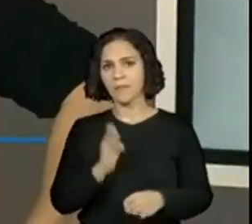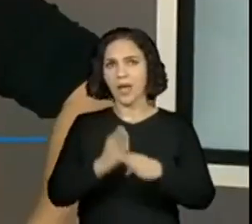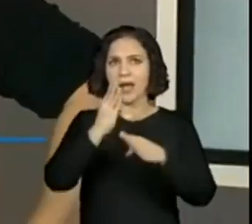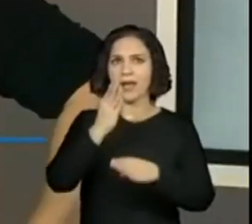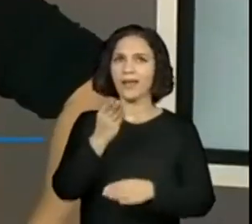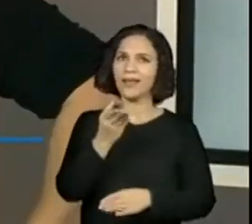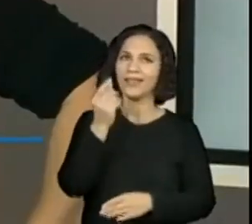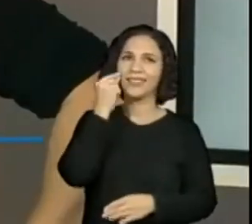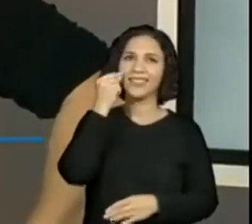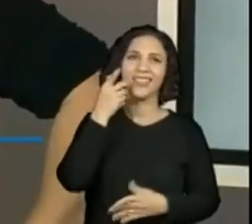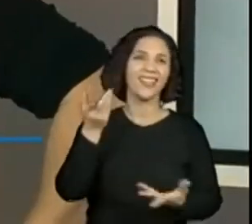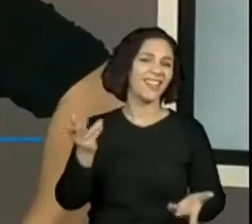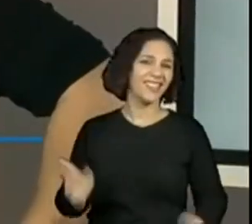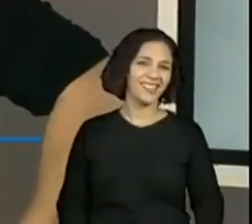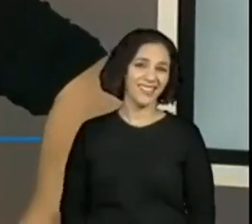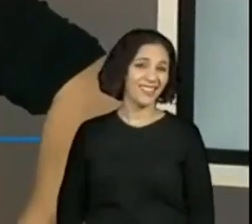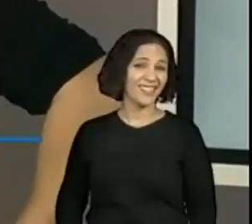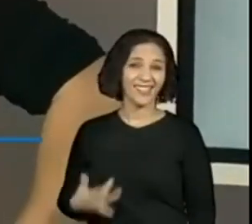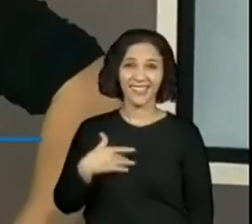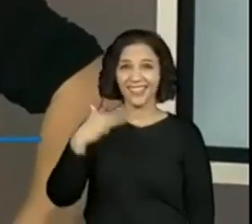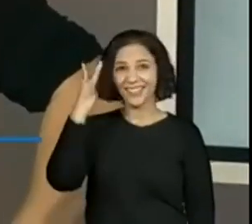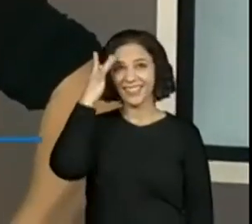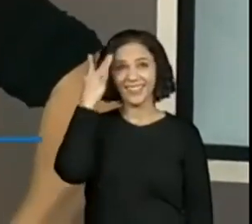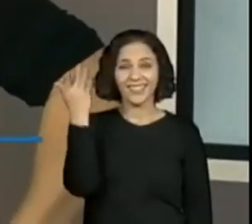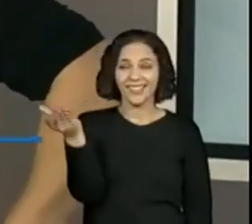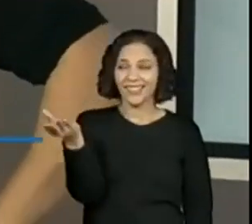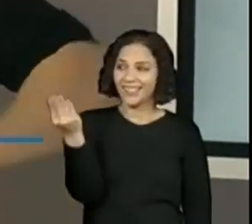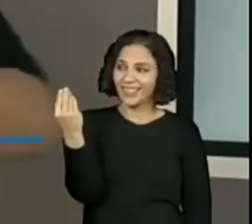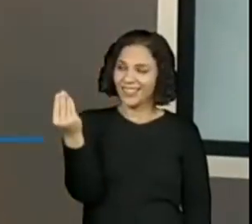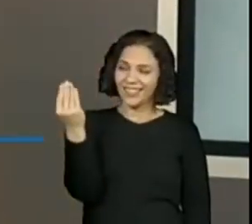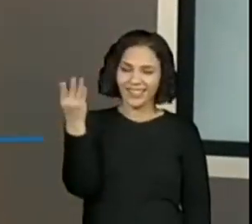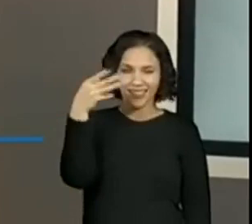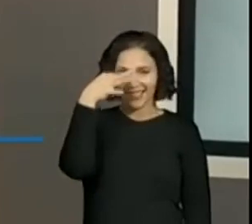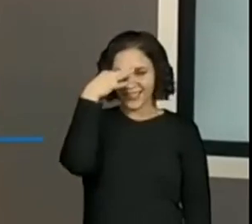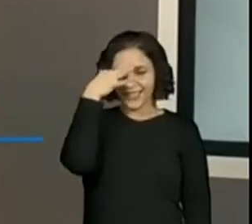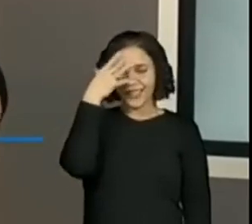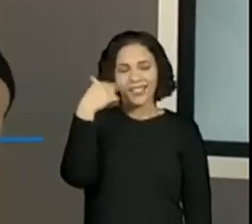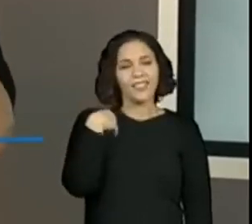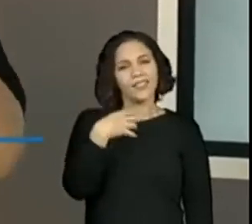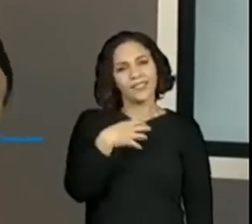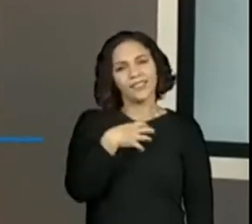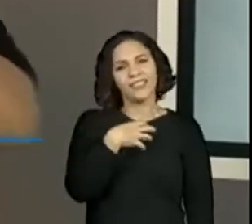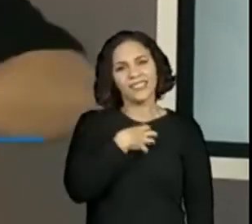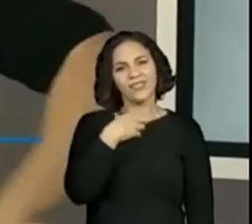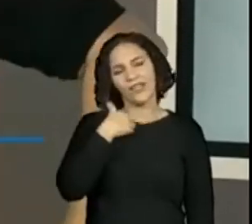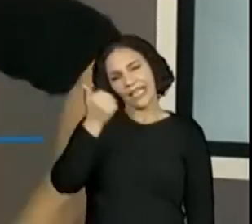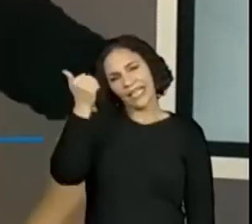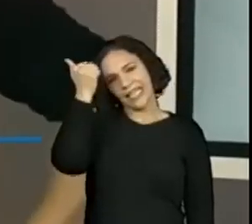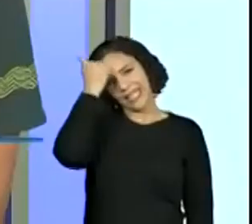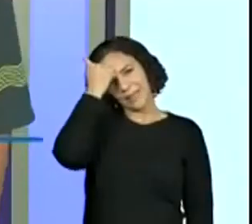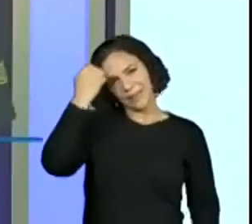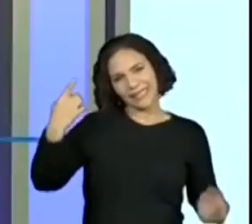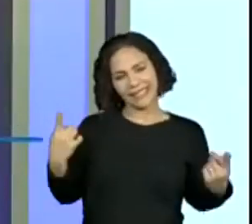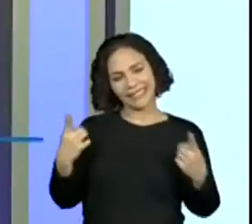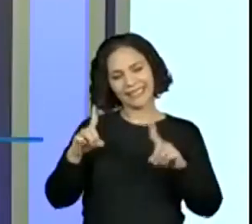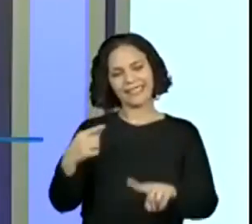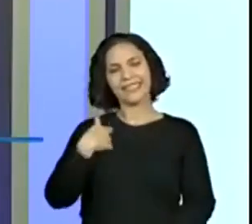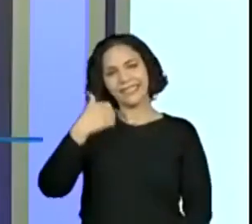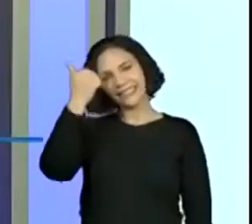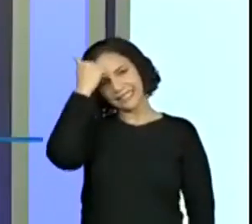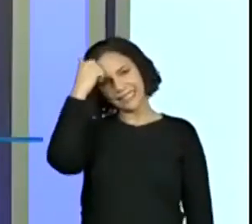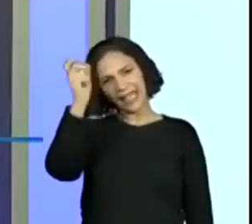é passando isso um abuso eu estou sentindo que eu vou me arrepender dessa parceria